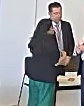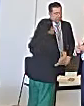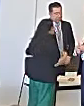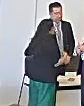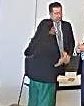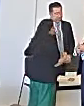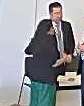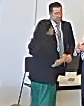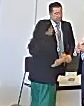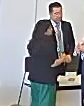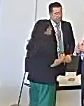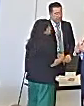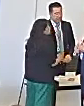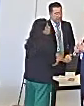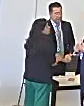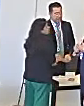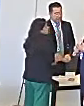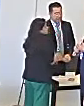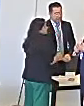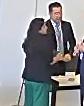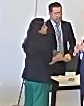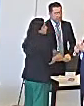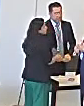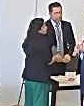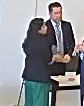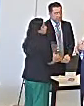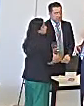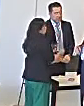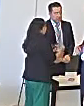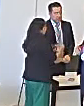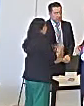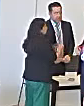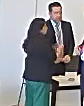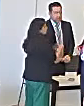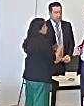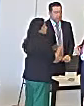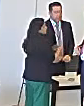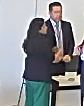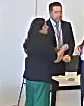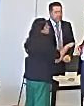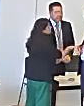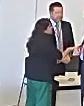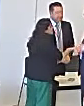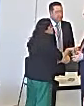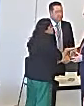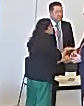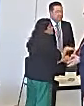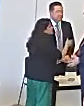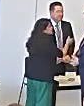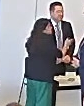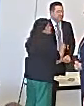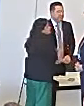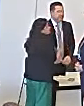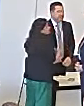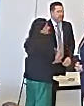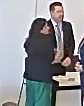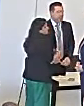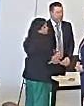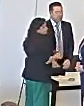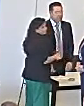ia defender as empresas veementemente. Ela não fez isso. Achei interessante. Nós temos o cartão